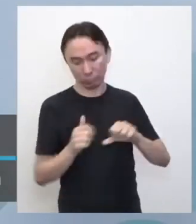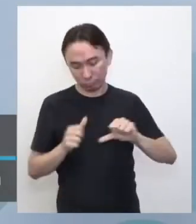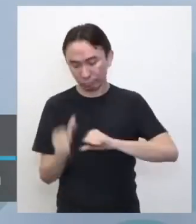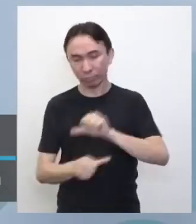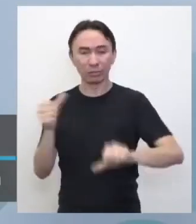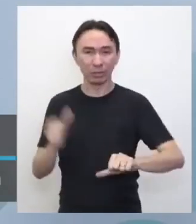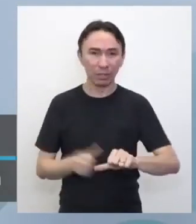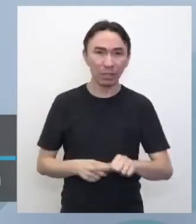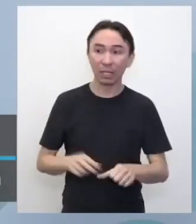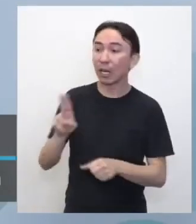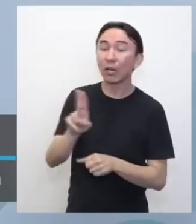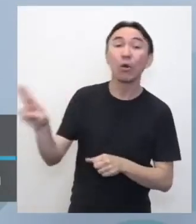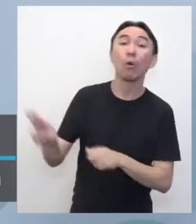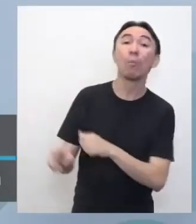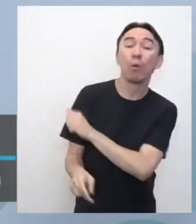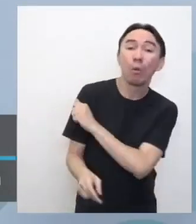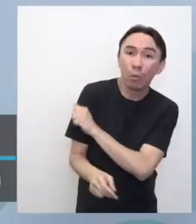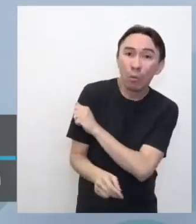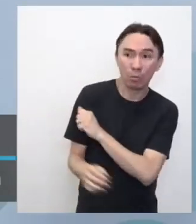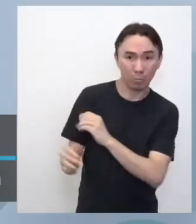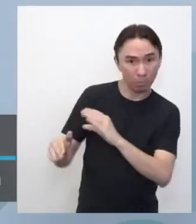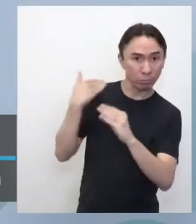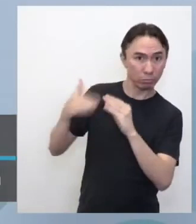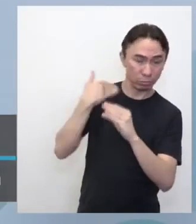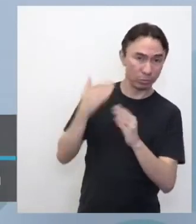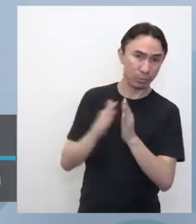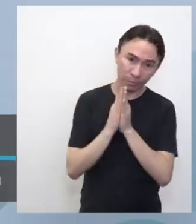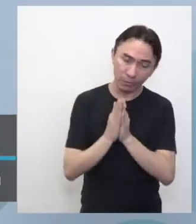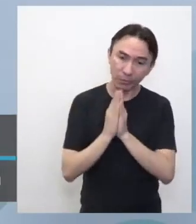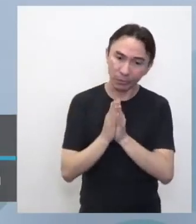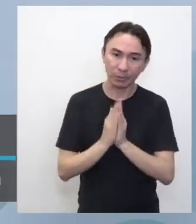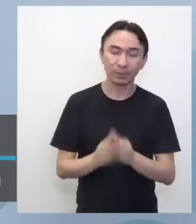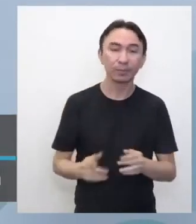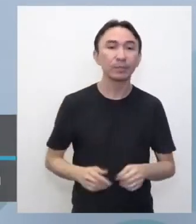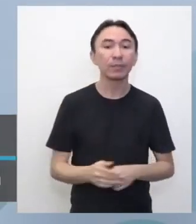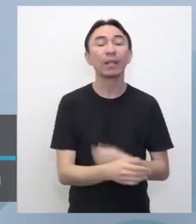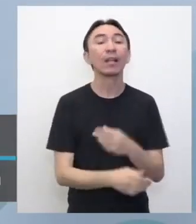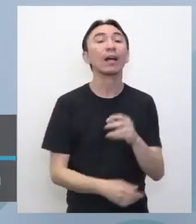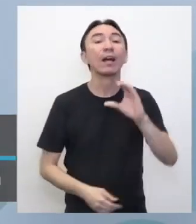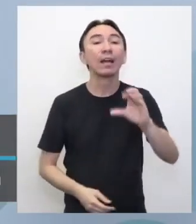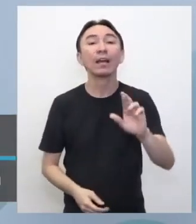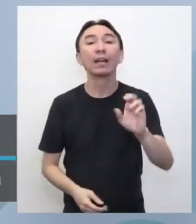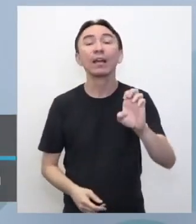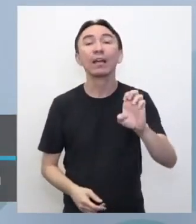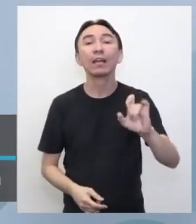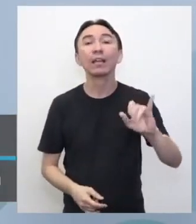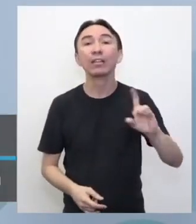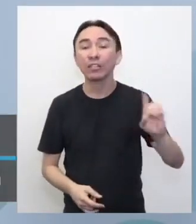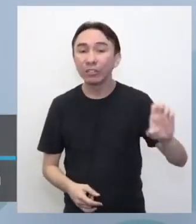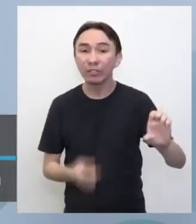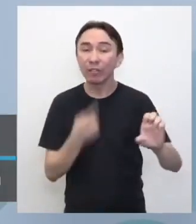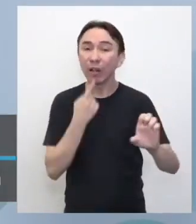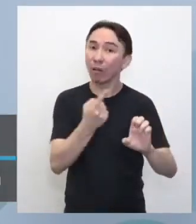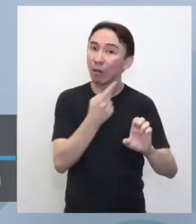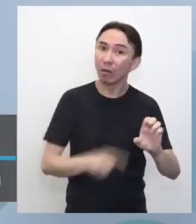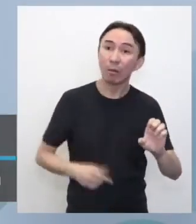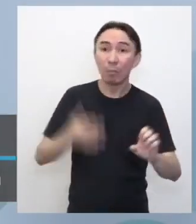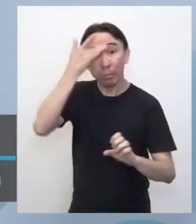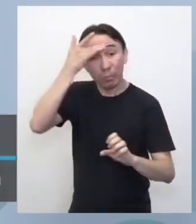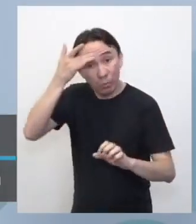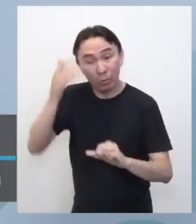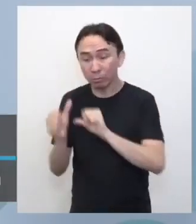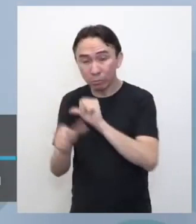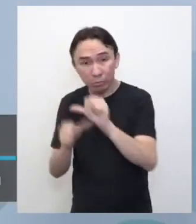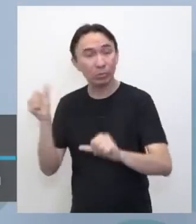nome dos alunos, mas eles estão falando aqui, deixa eu ler o da Cleide. Mudam as pessoas, mudam o vocabulário e mudam o ponto de vista. E